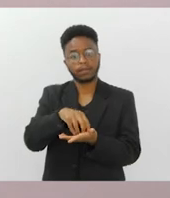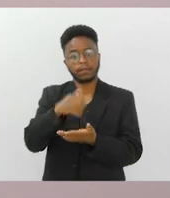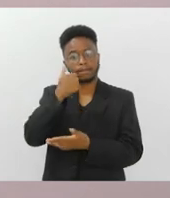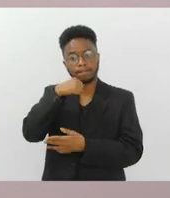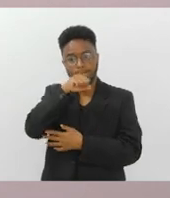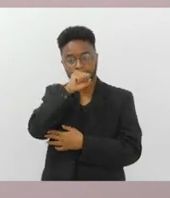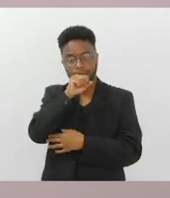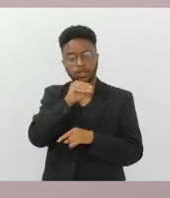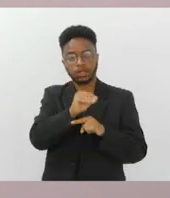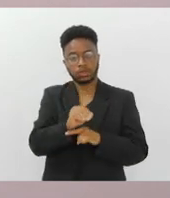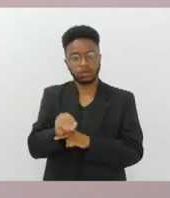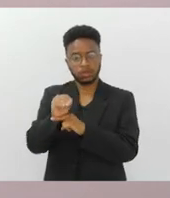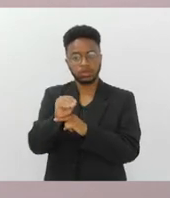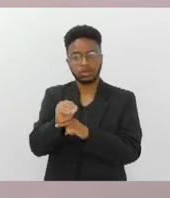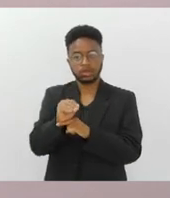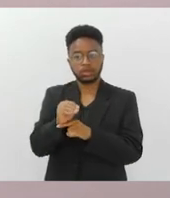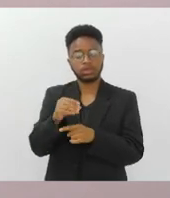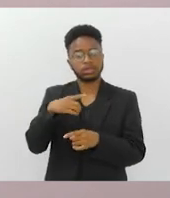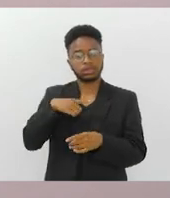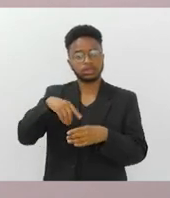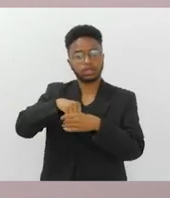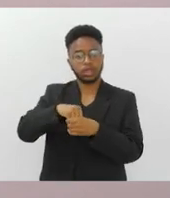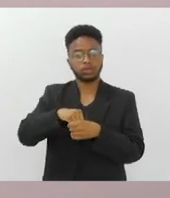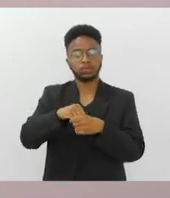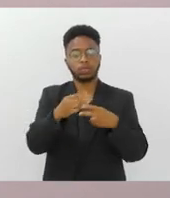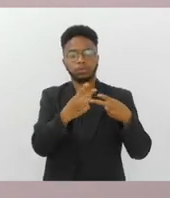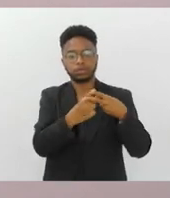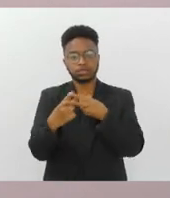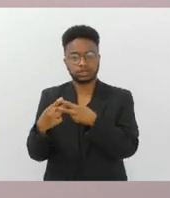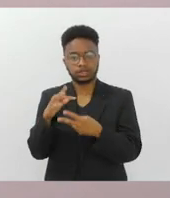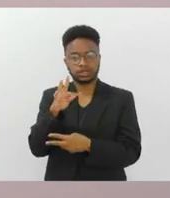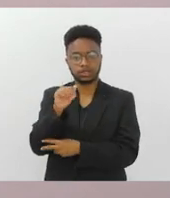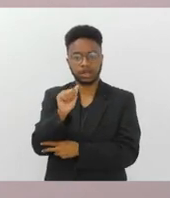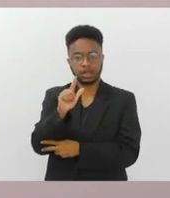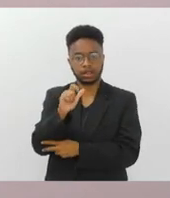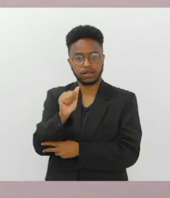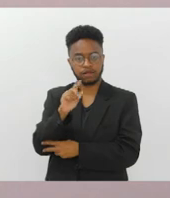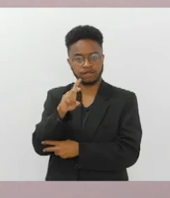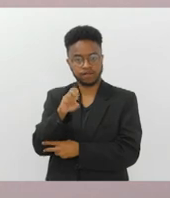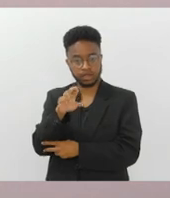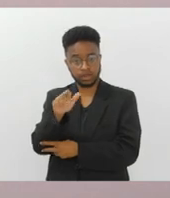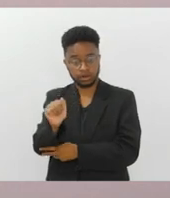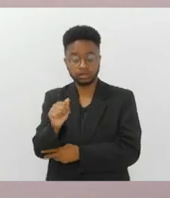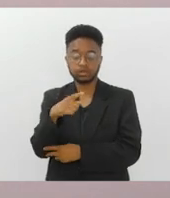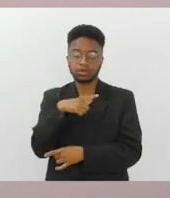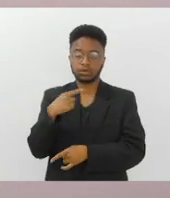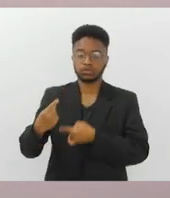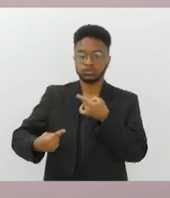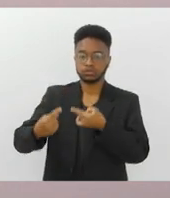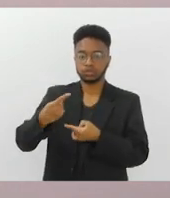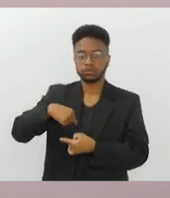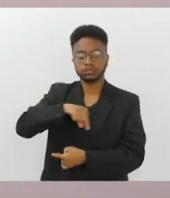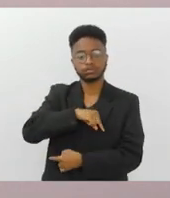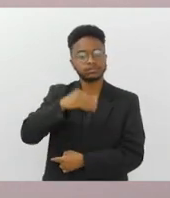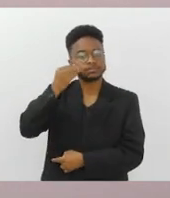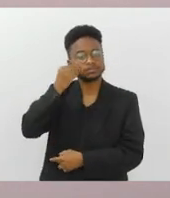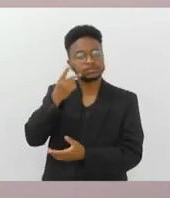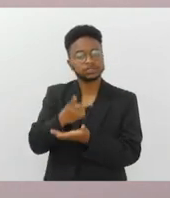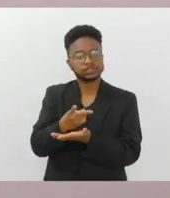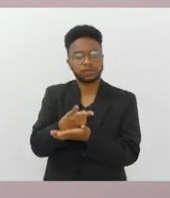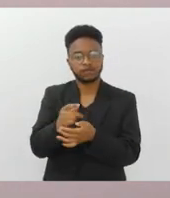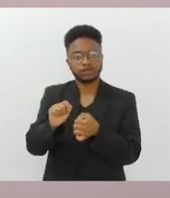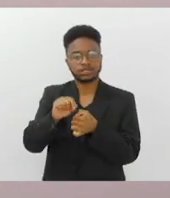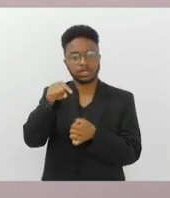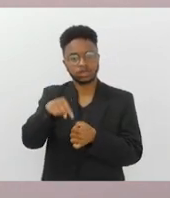no presídio Talavera Bruce. Então, esses são debates que nós procuramos fazer aqui a partir